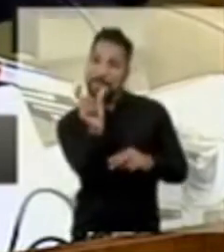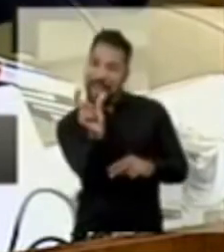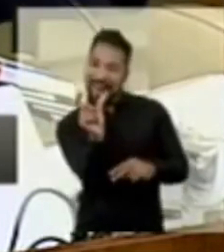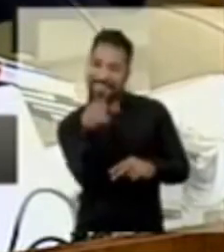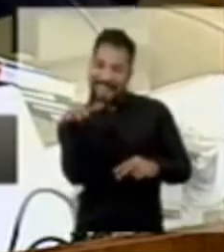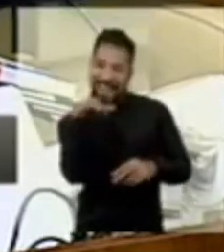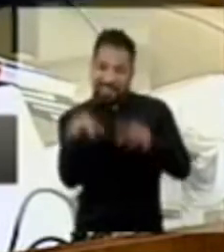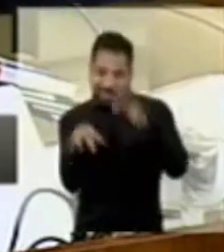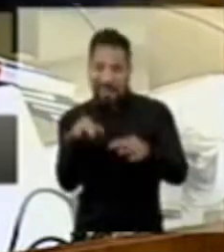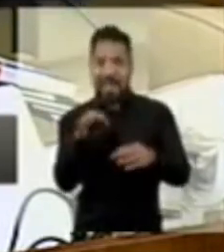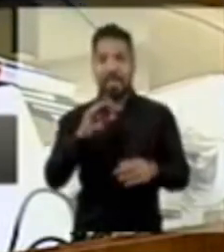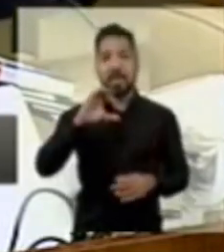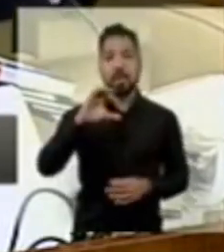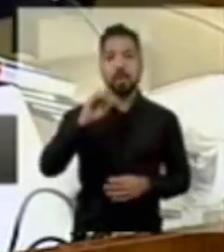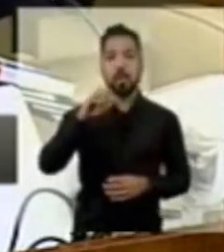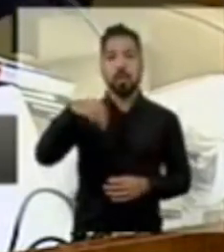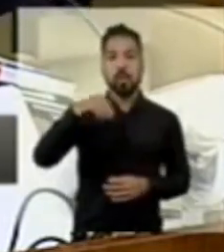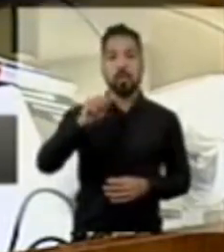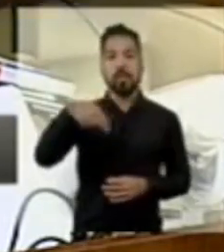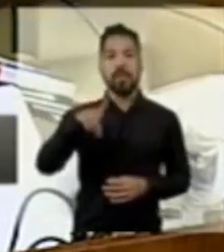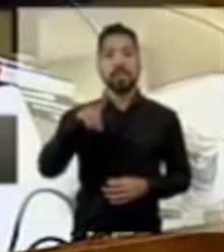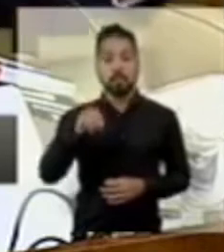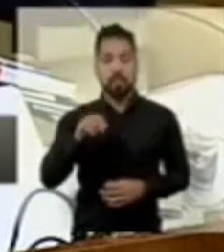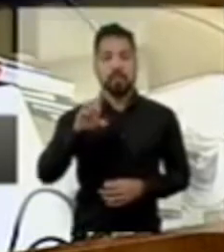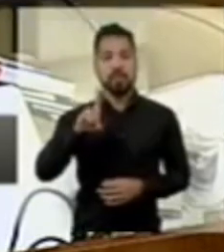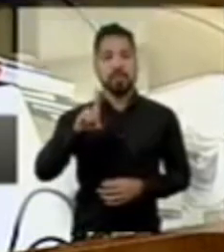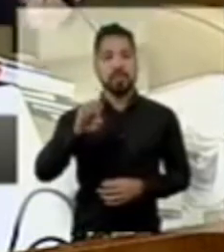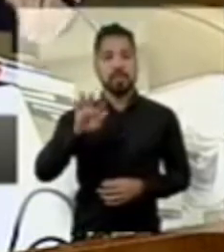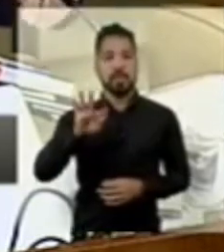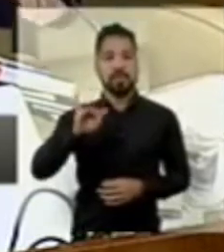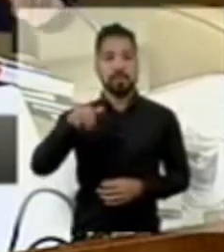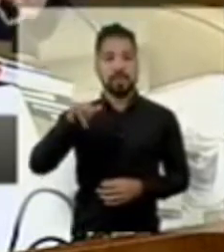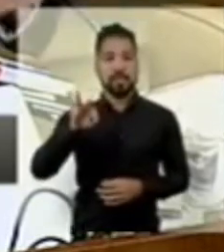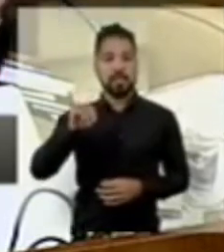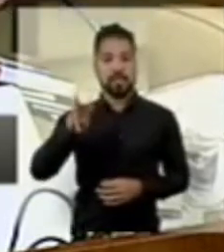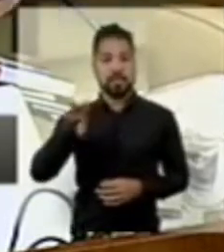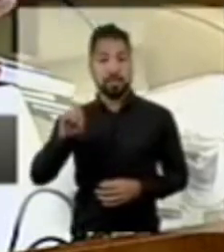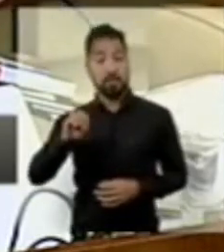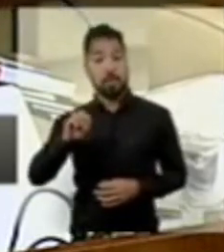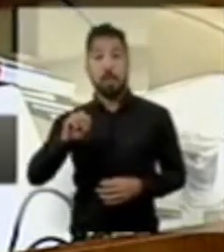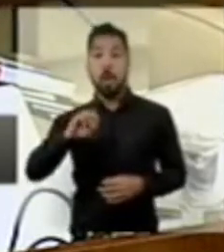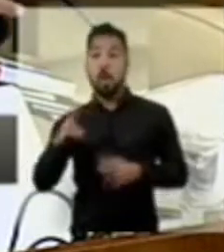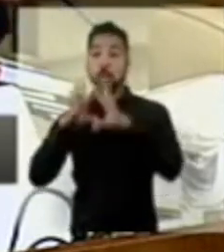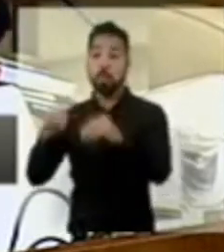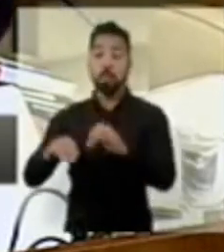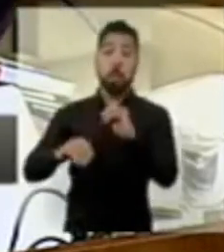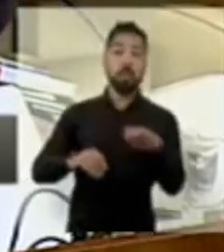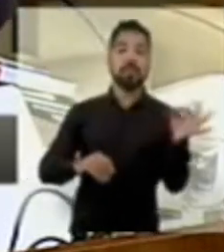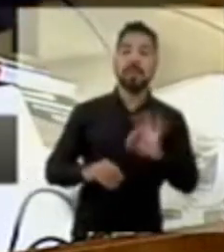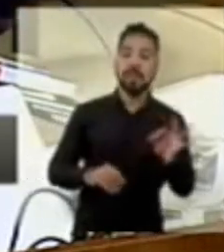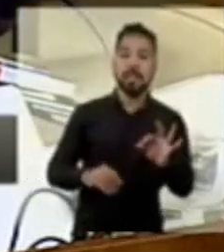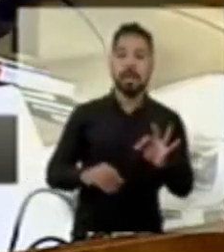definitivos ou tudo ou nada o a norma foi cumprida ou a norma foi violado os princípios não se paga portanto